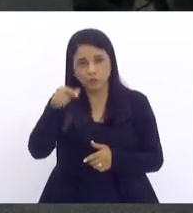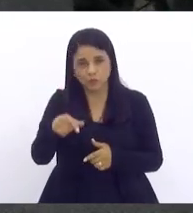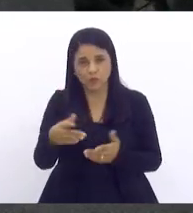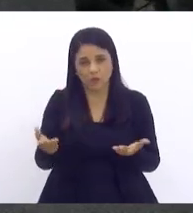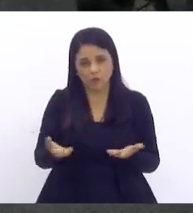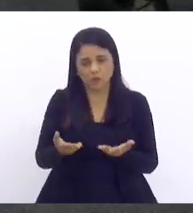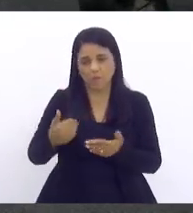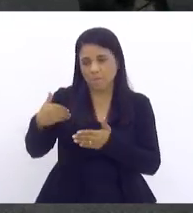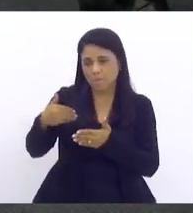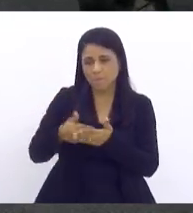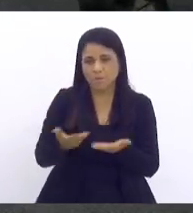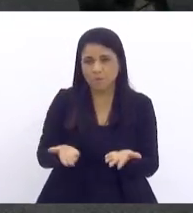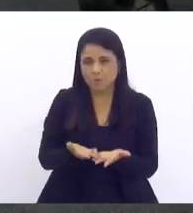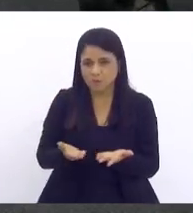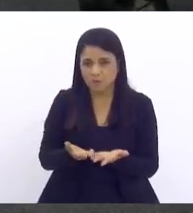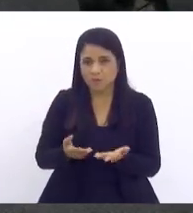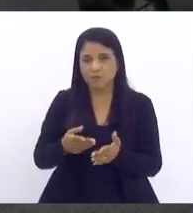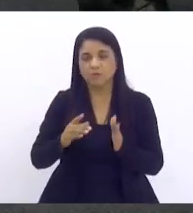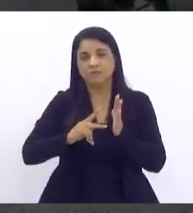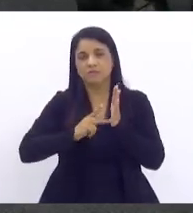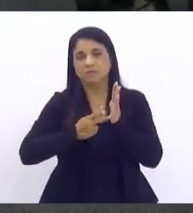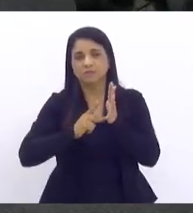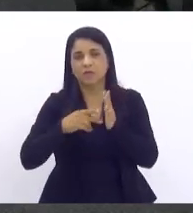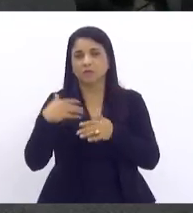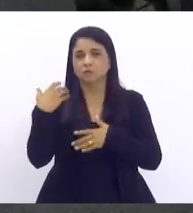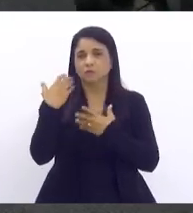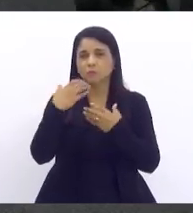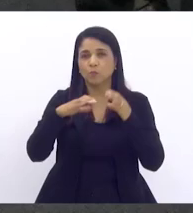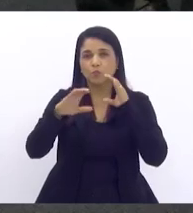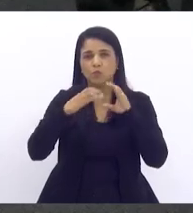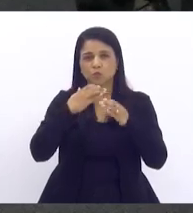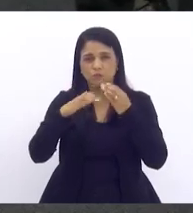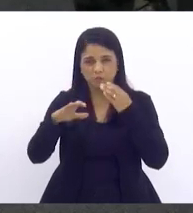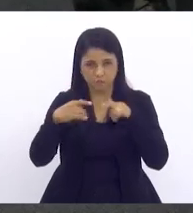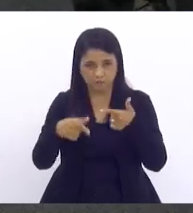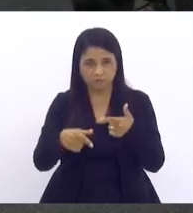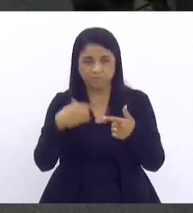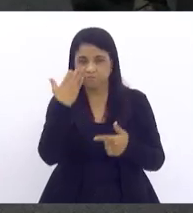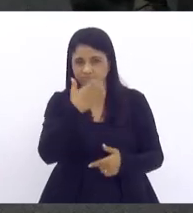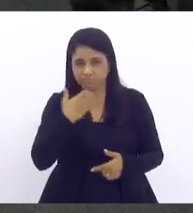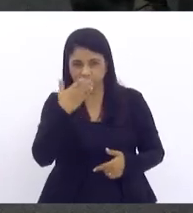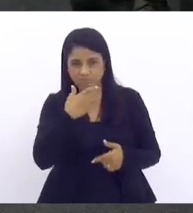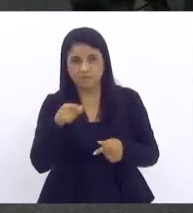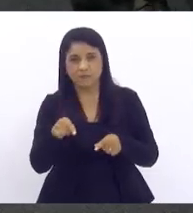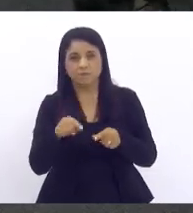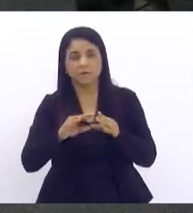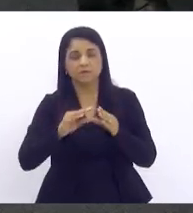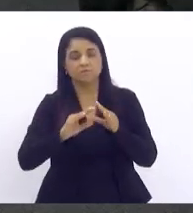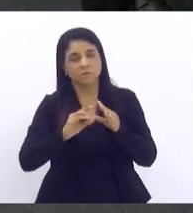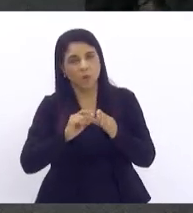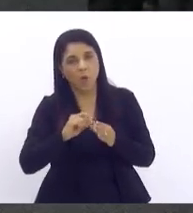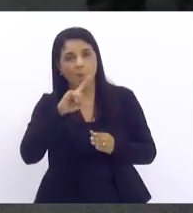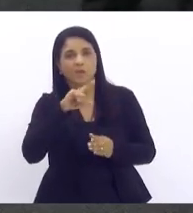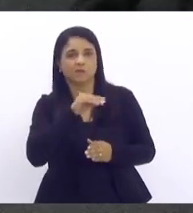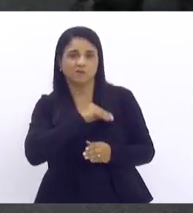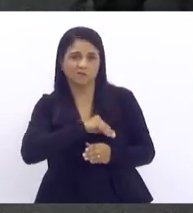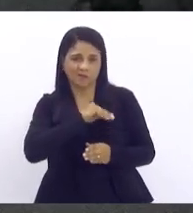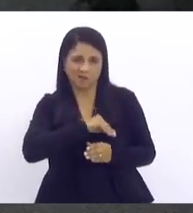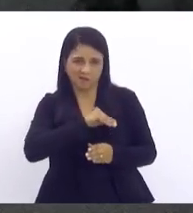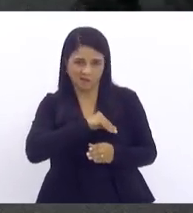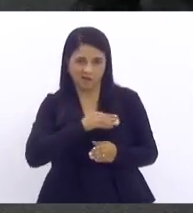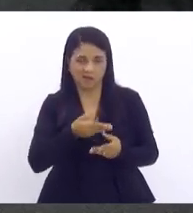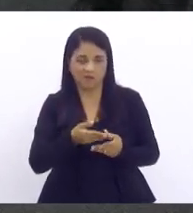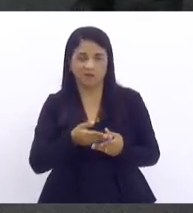apareceu há pouco tempo, que foi do Sindicato dos Músicos, para elevá-los em relação à distribuição da faixa salarial e o seu